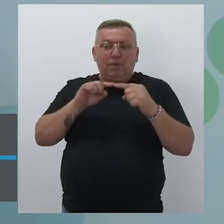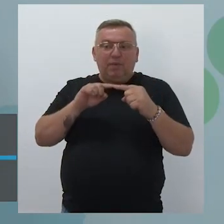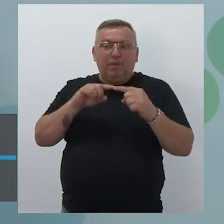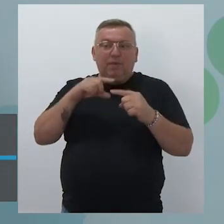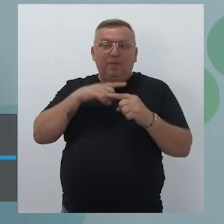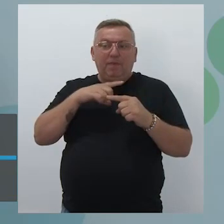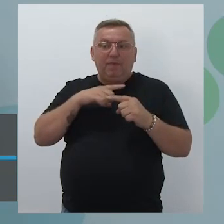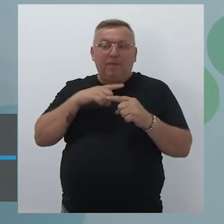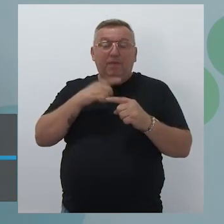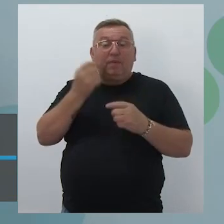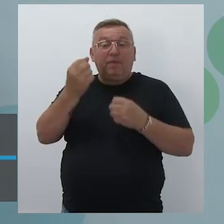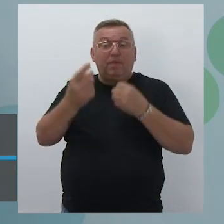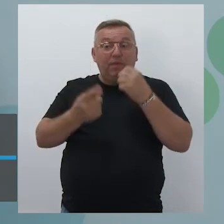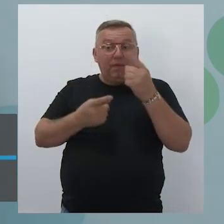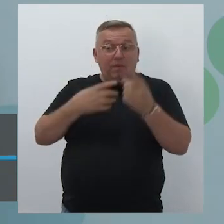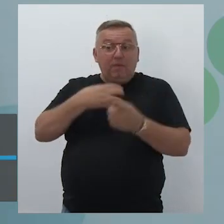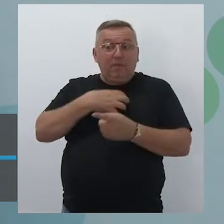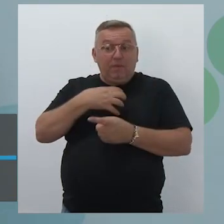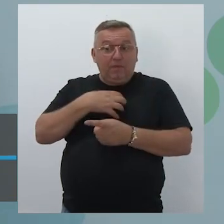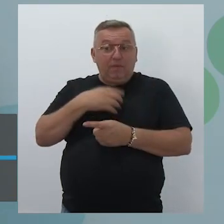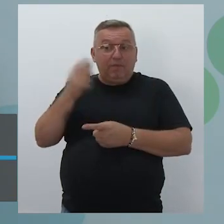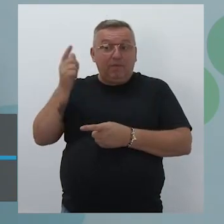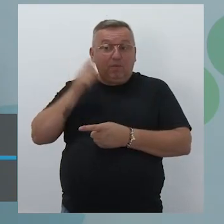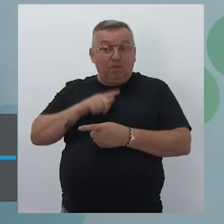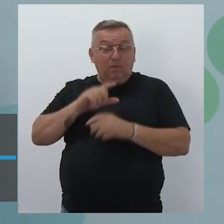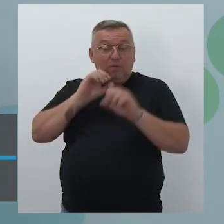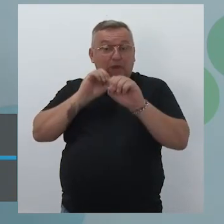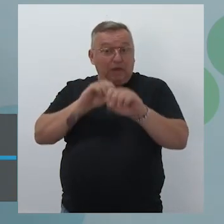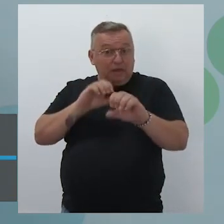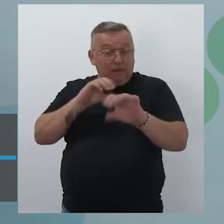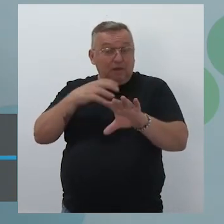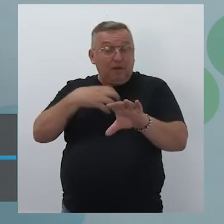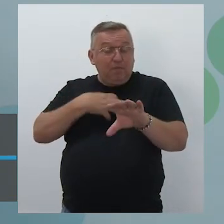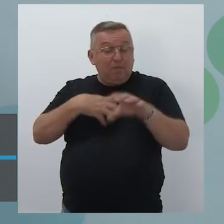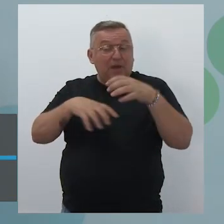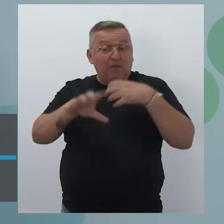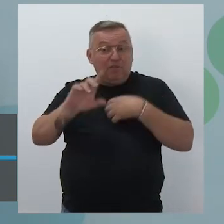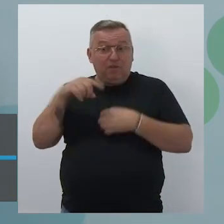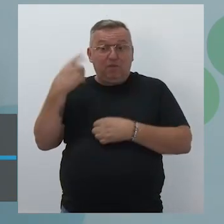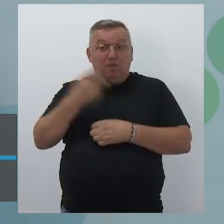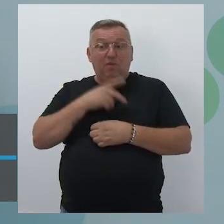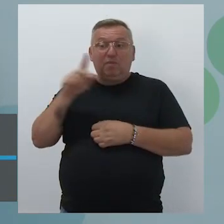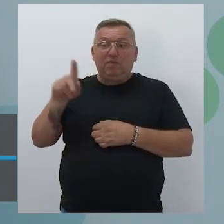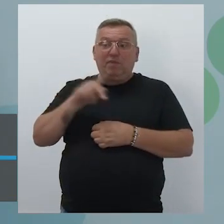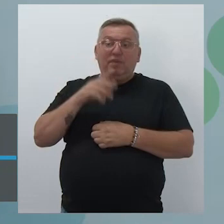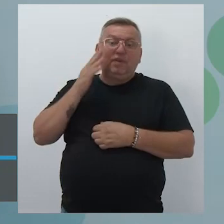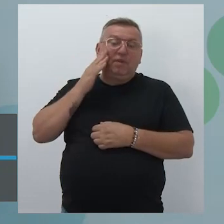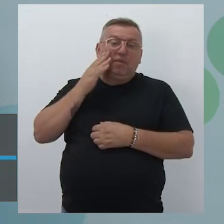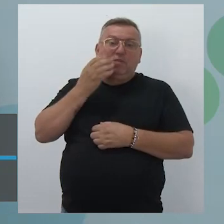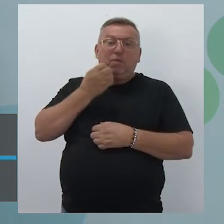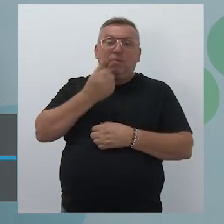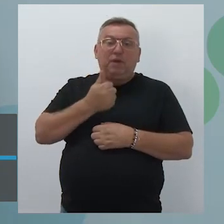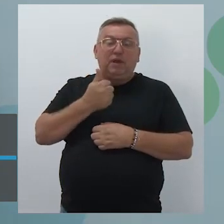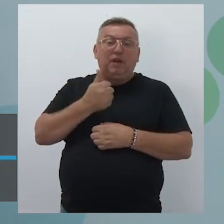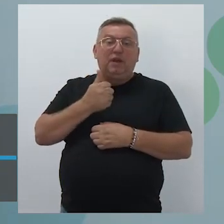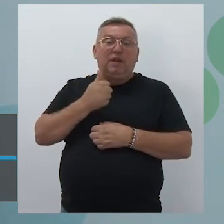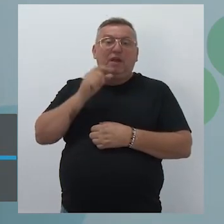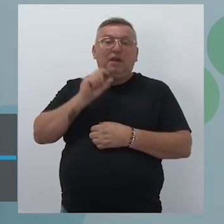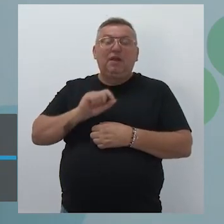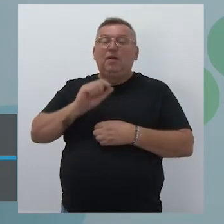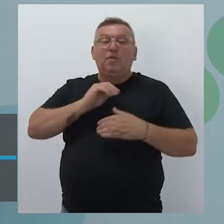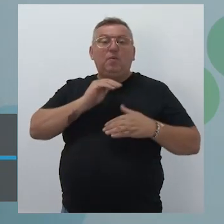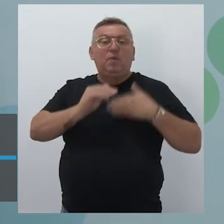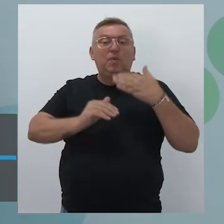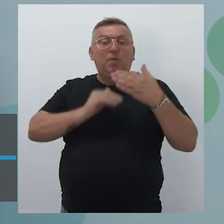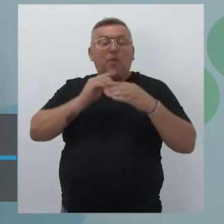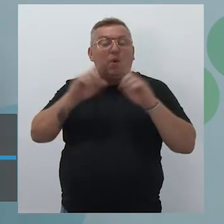até, de alguma forma, ensina empatia. Aliás, nós, professores, sabemos muito bem que